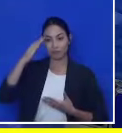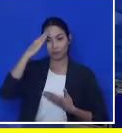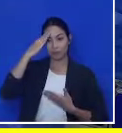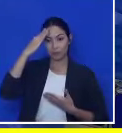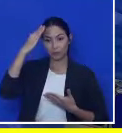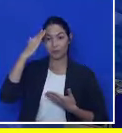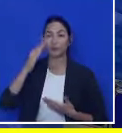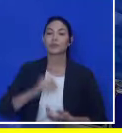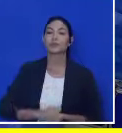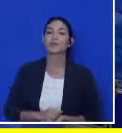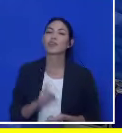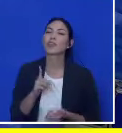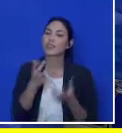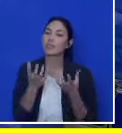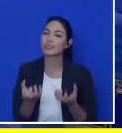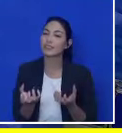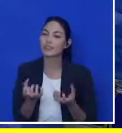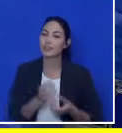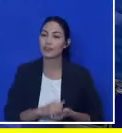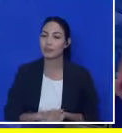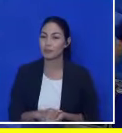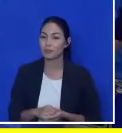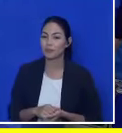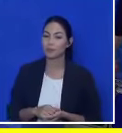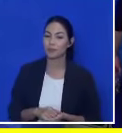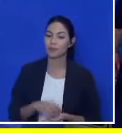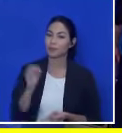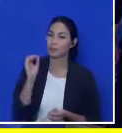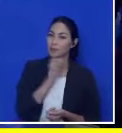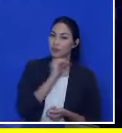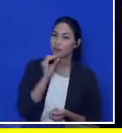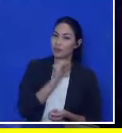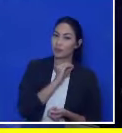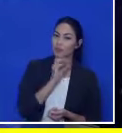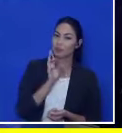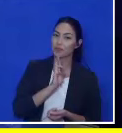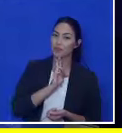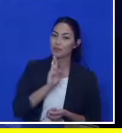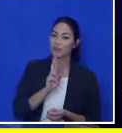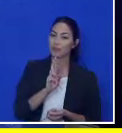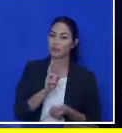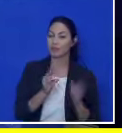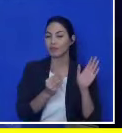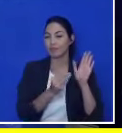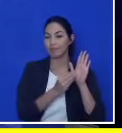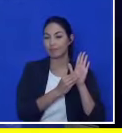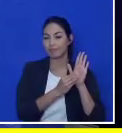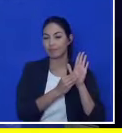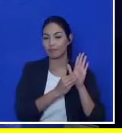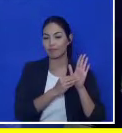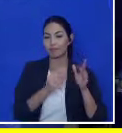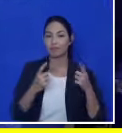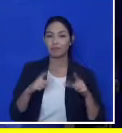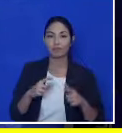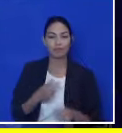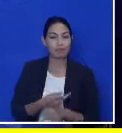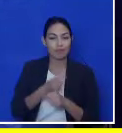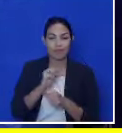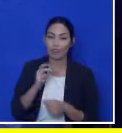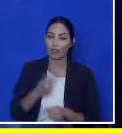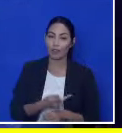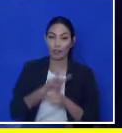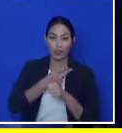Obrigado. Era o que você esperava? Logo após a apuração, você poderá saber de onde são as apostas vencedoras ou se o prêmio